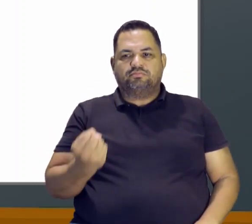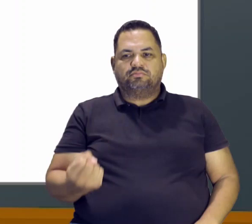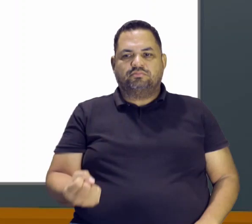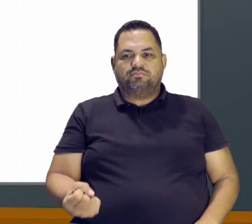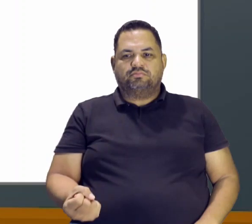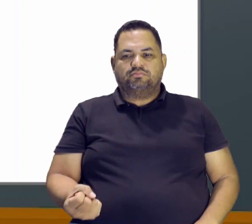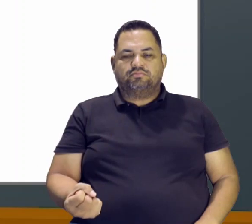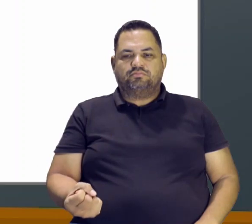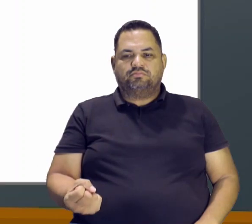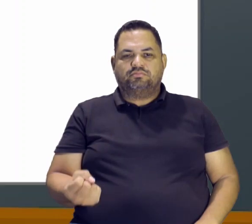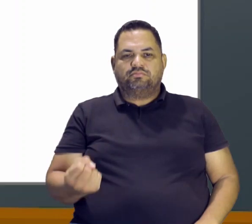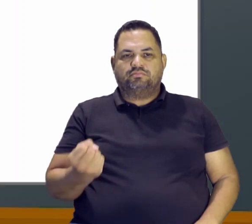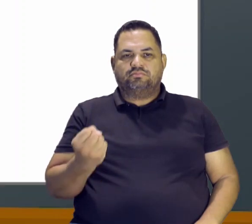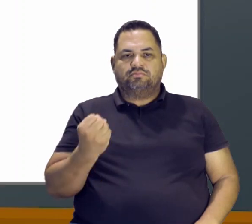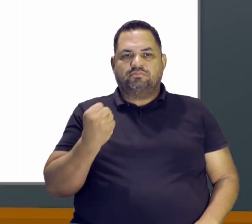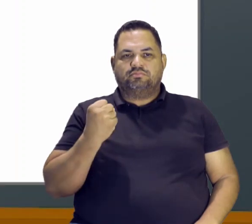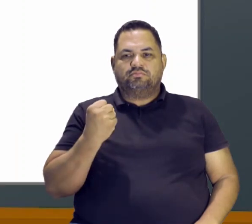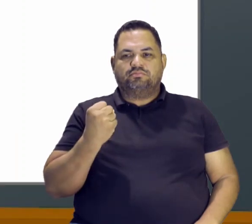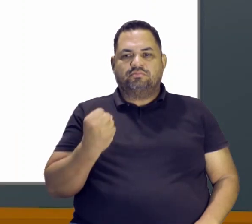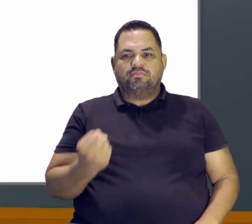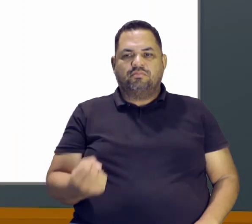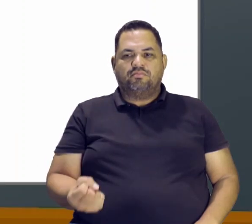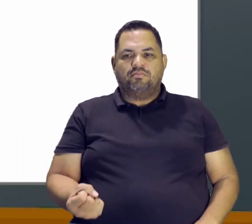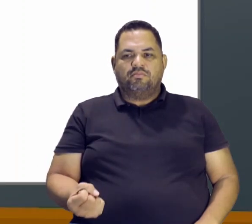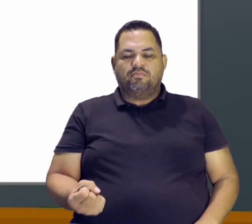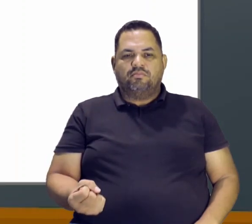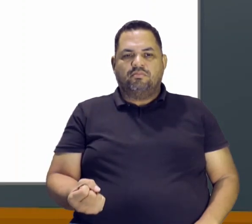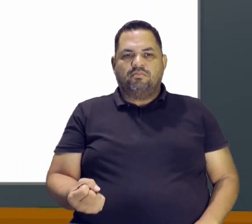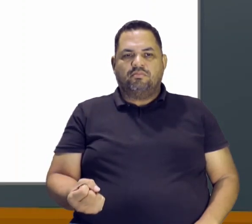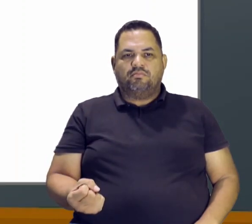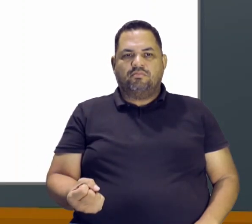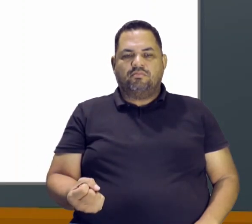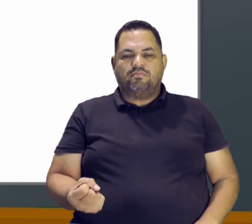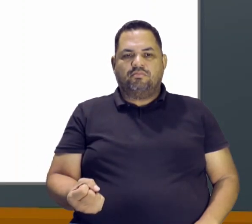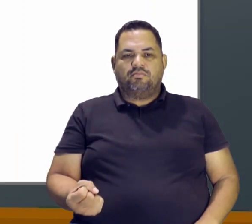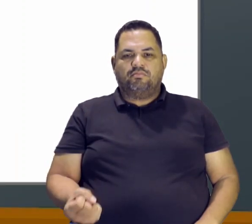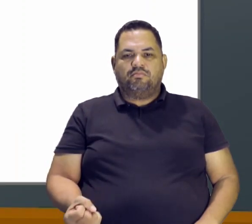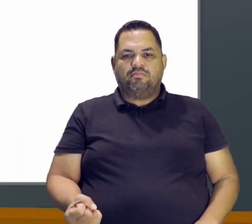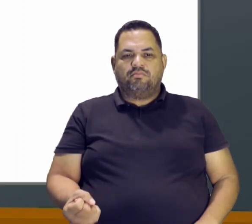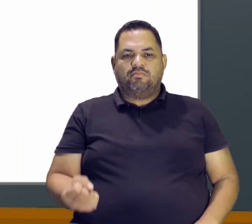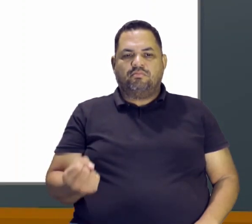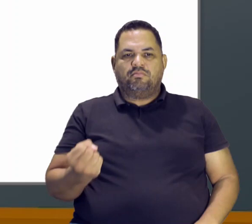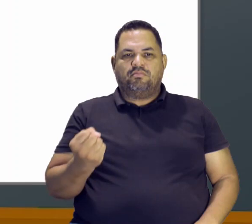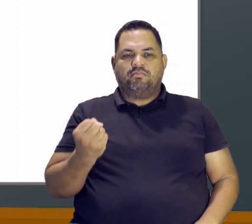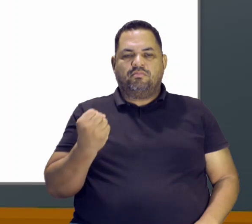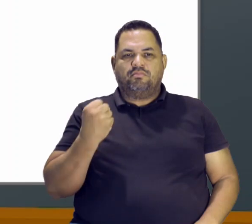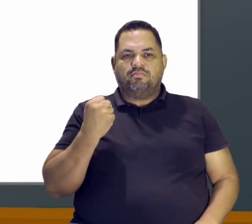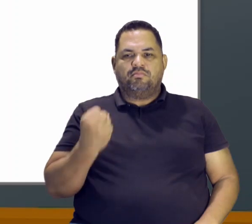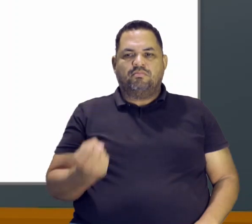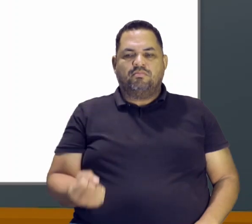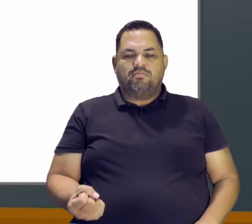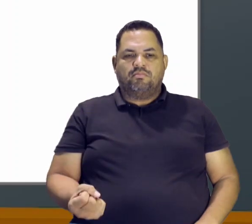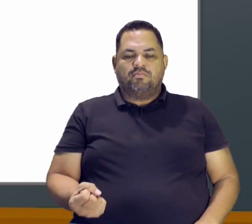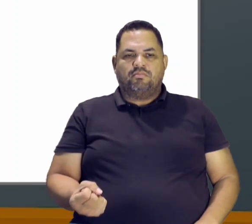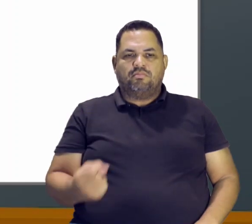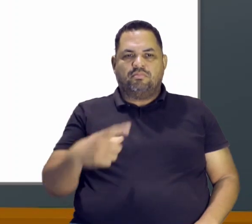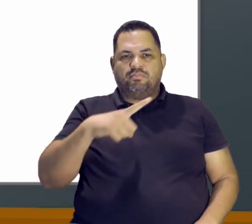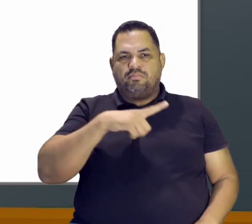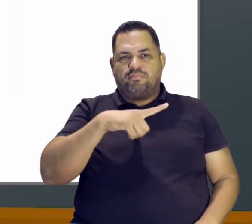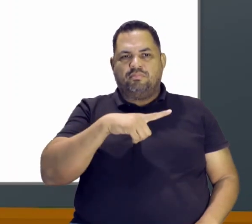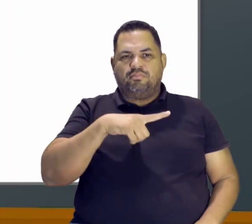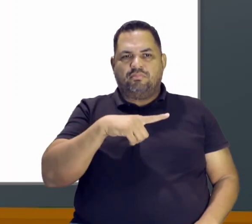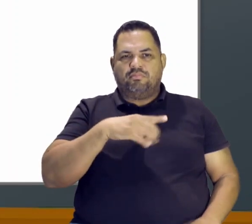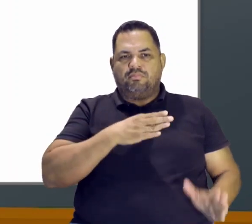né, de ir e voltar, de contrair e de relaxar. Então eu tenho aí uma